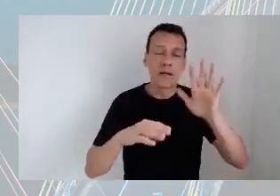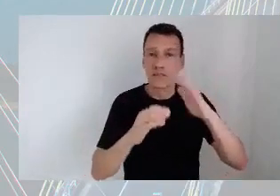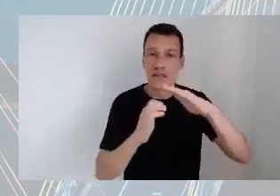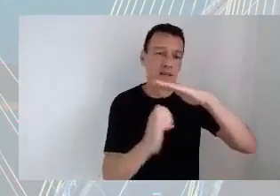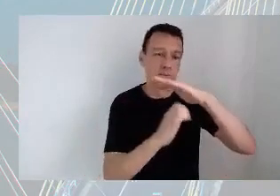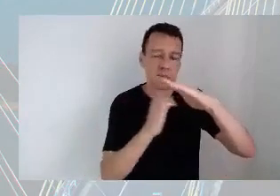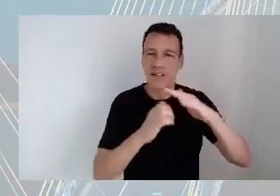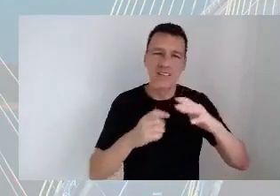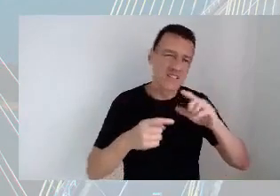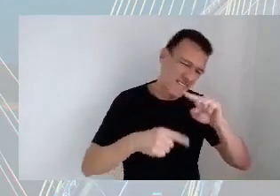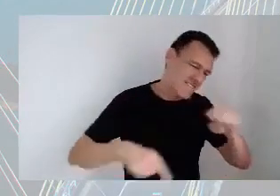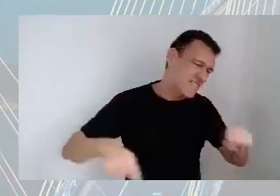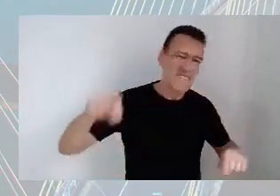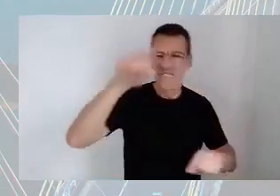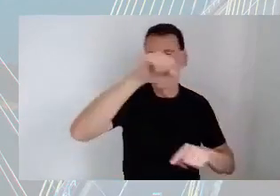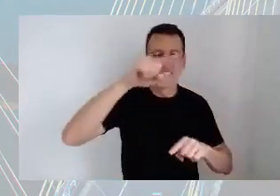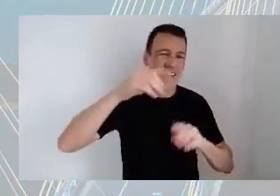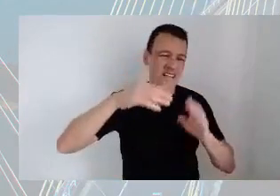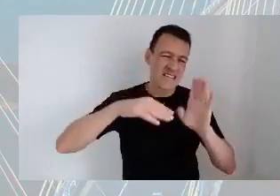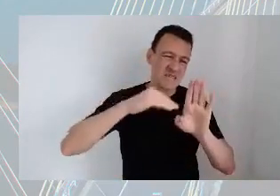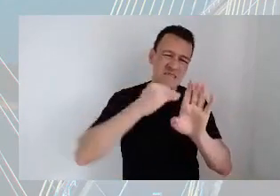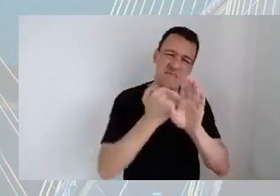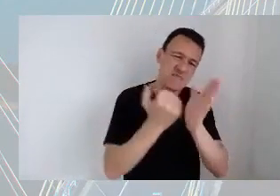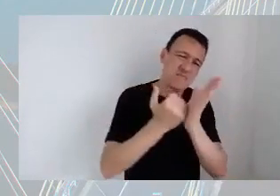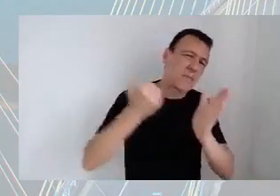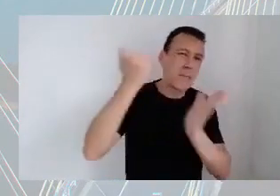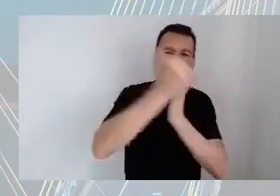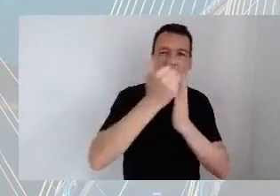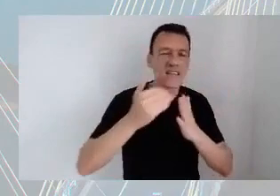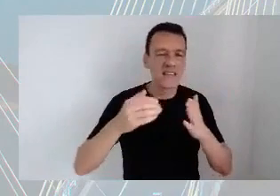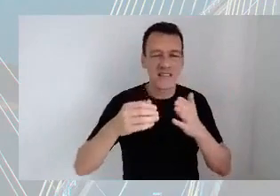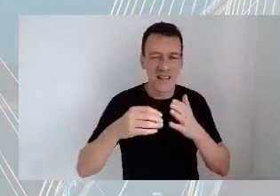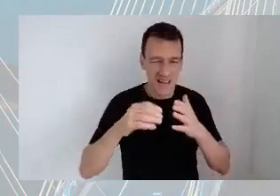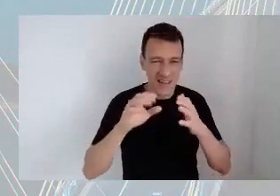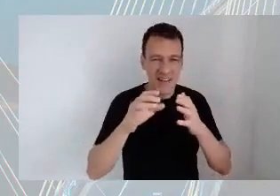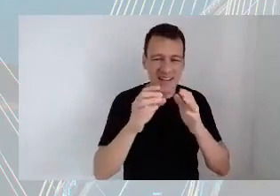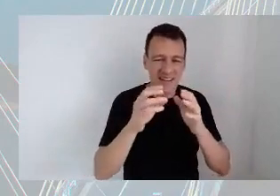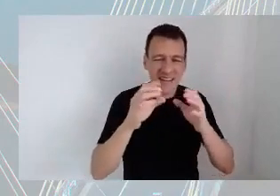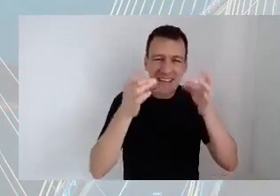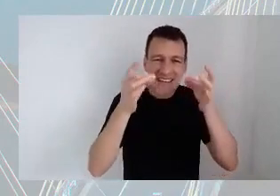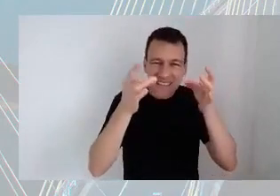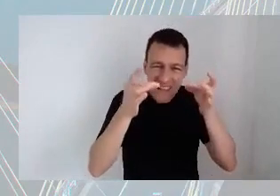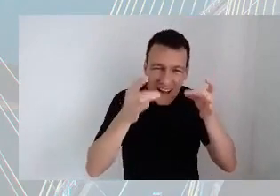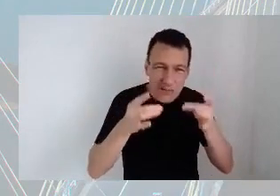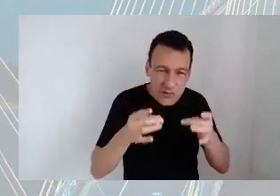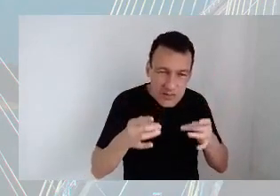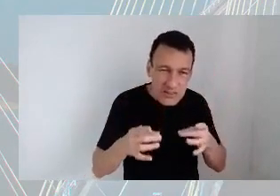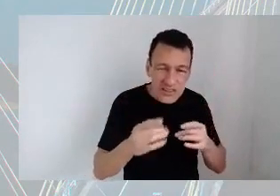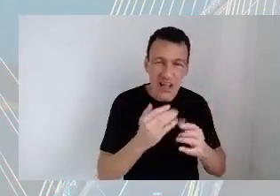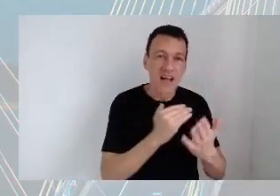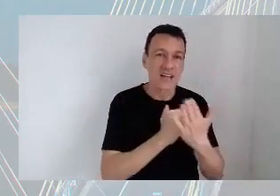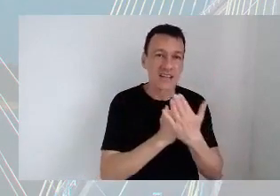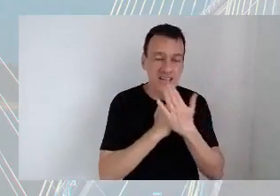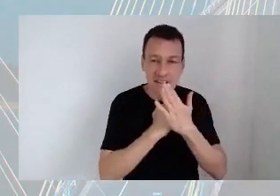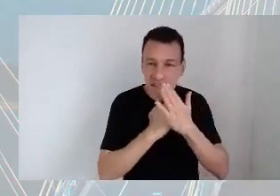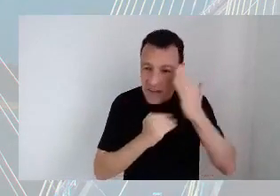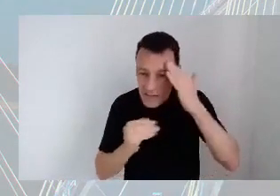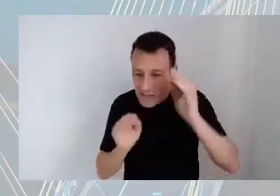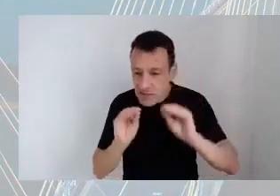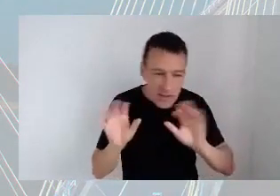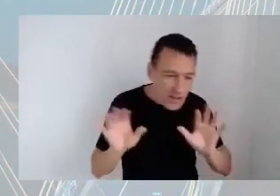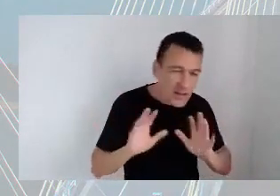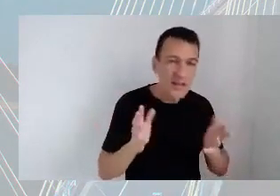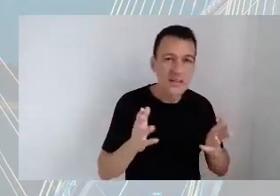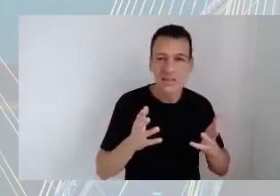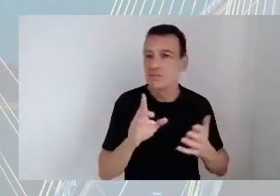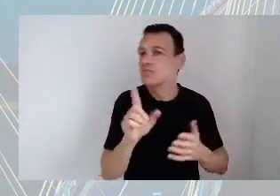transformador. Essa diversidade toda, mais concentrada na baixa maturidade em dados, em governança de dados, ela tem algumas